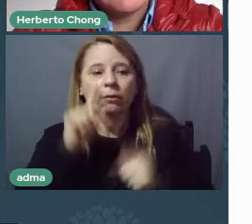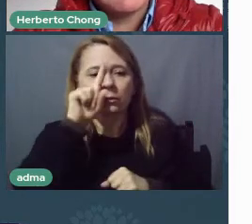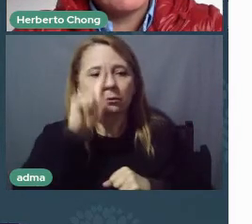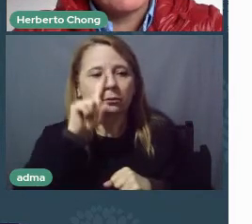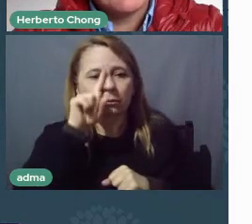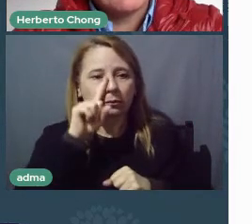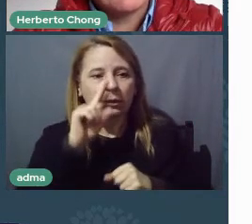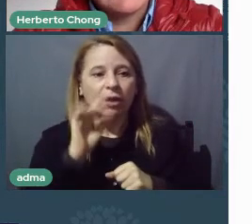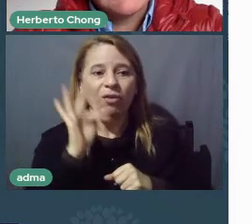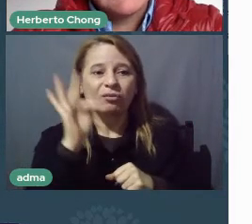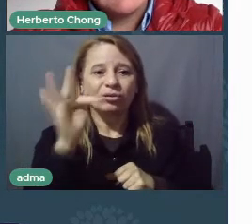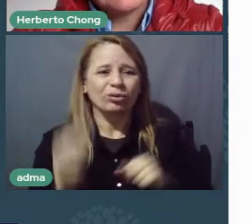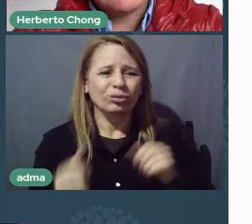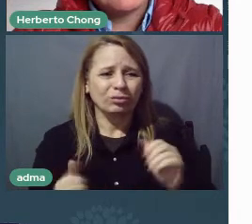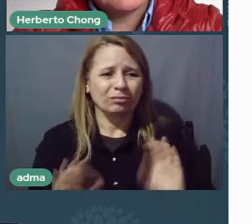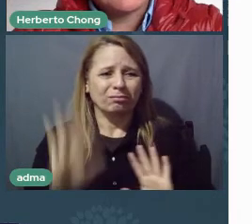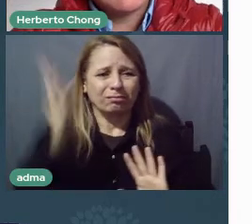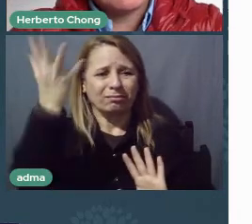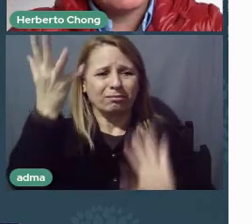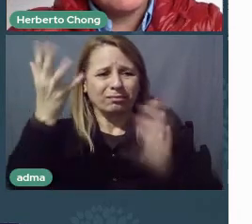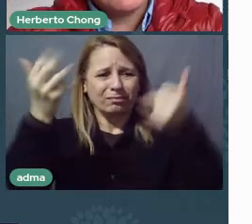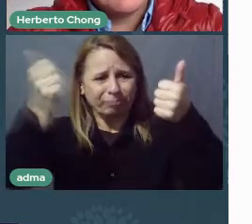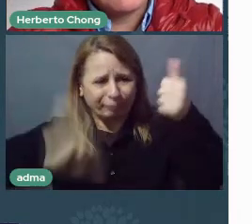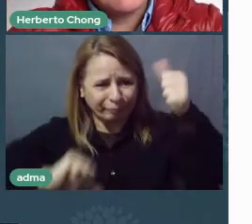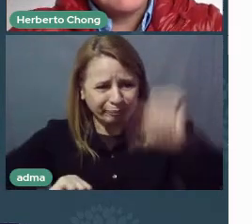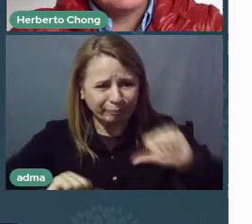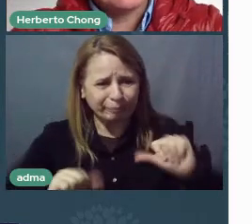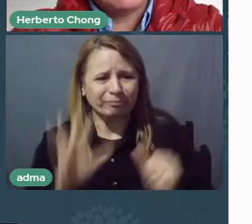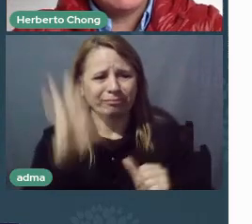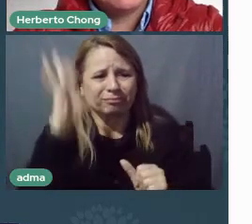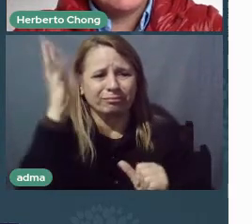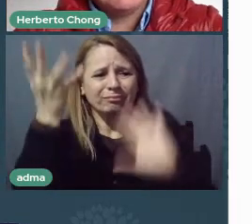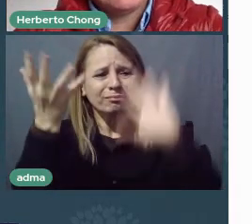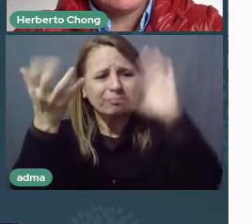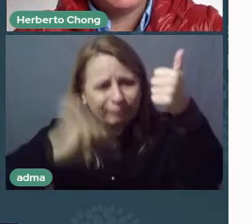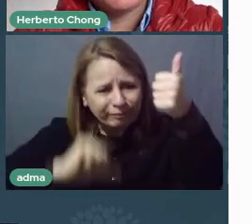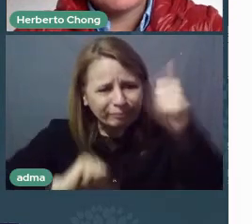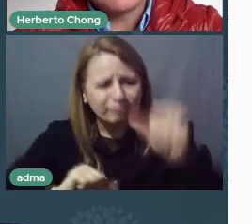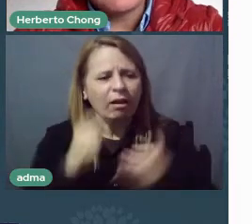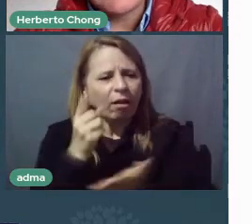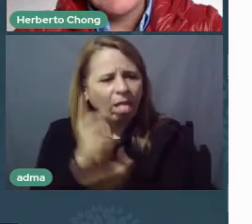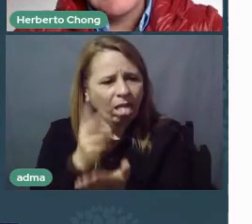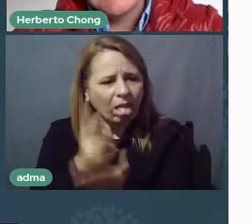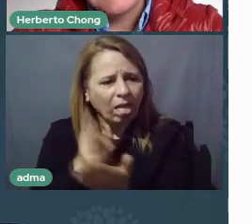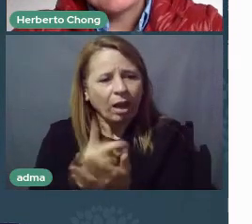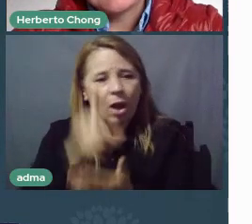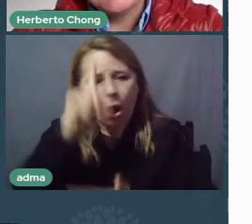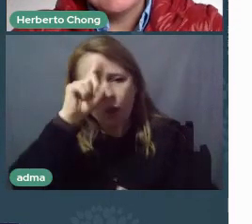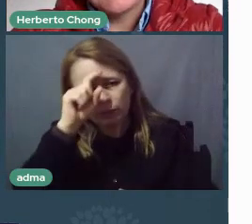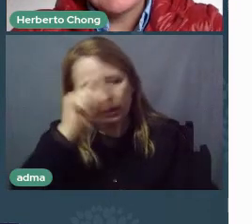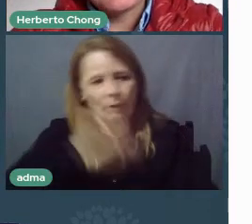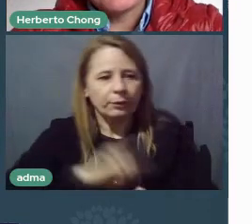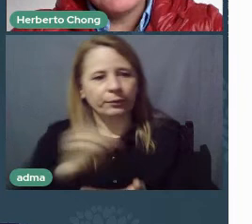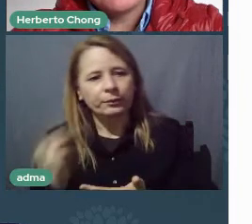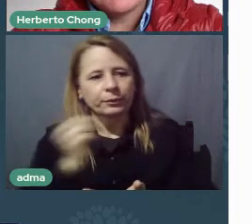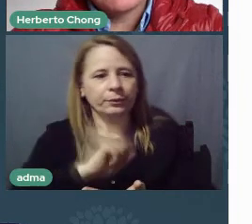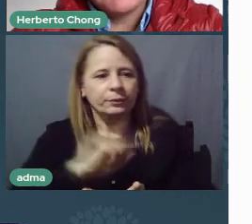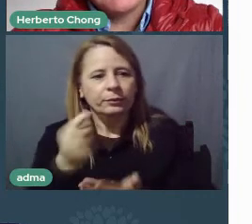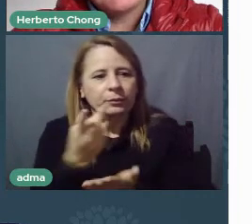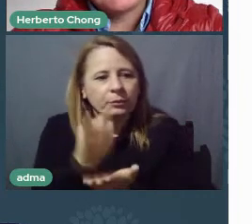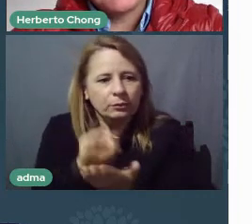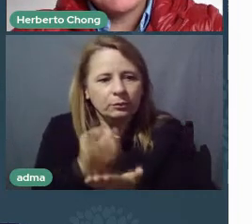futuras exacerbações. Essas exacerbações frequentes na emergência, essas